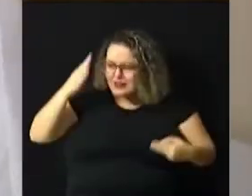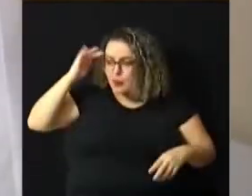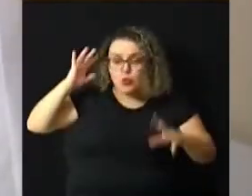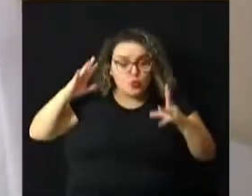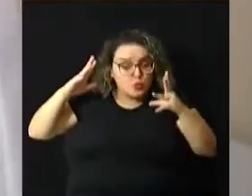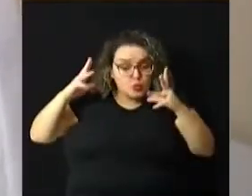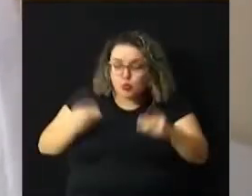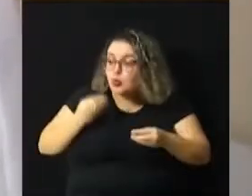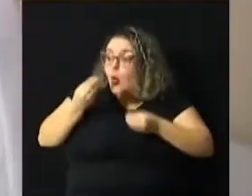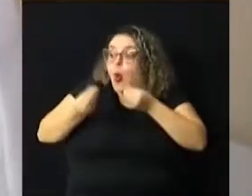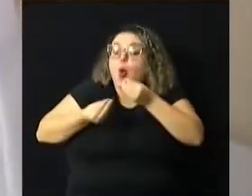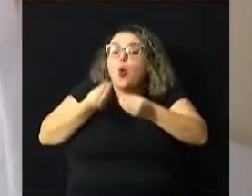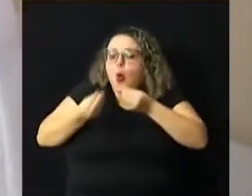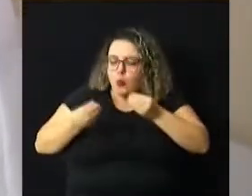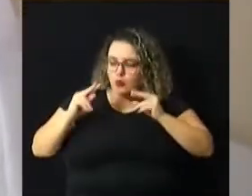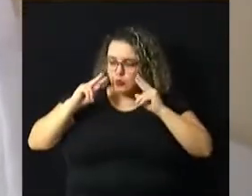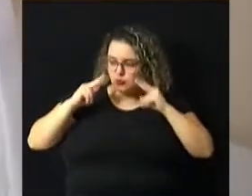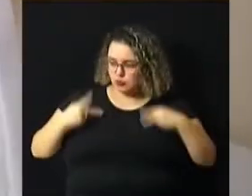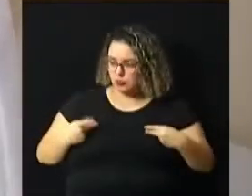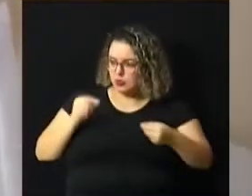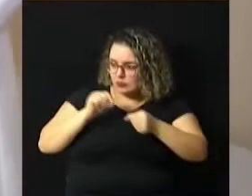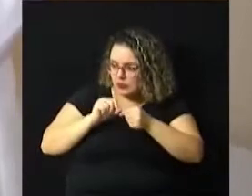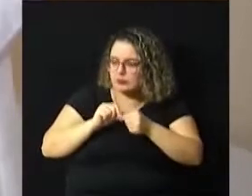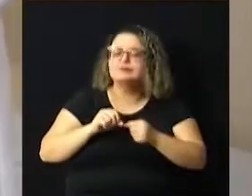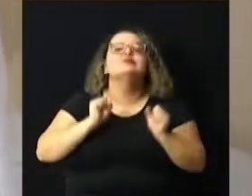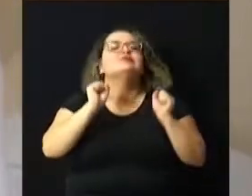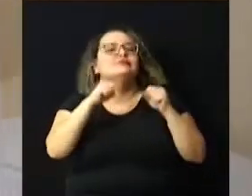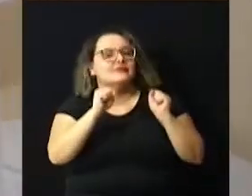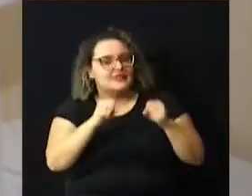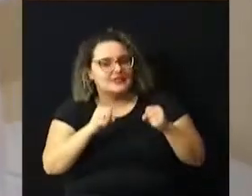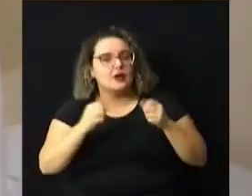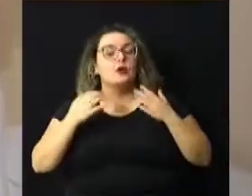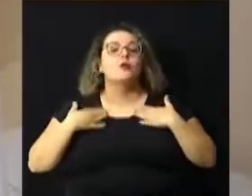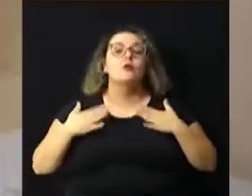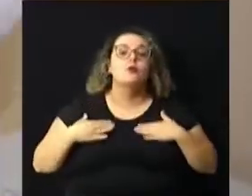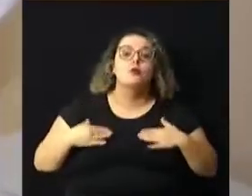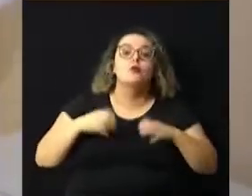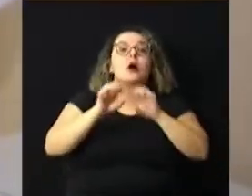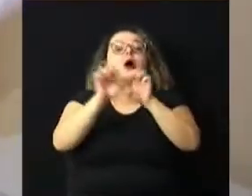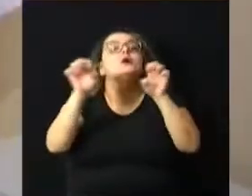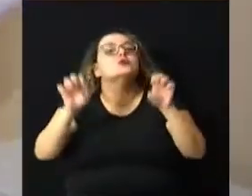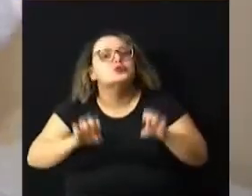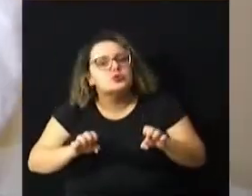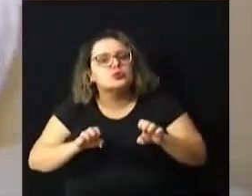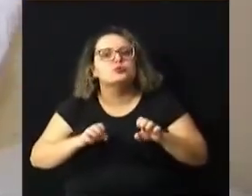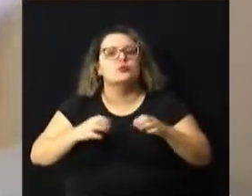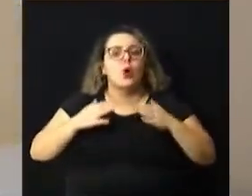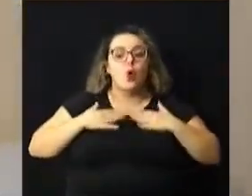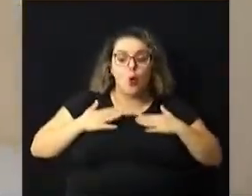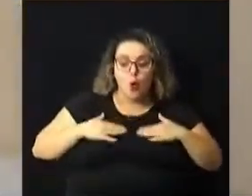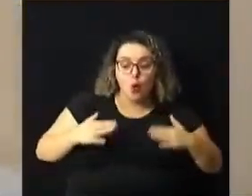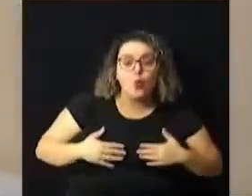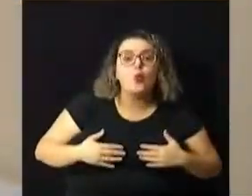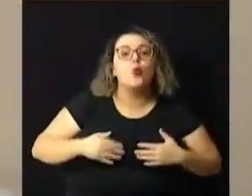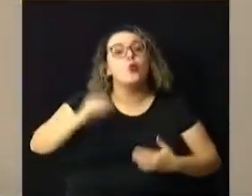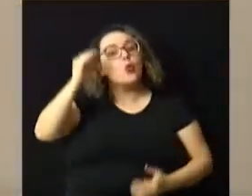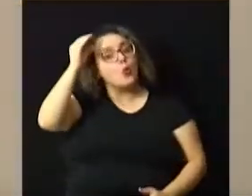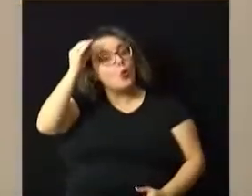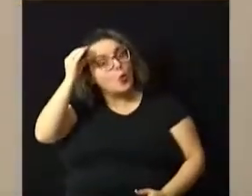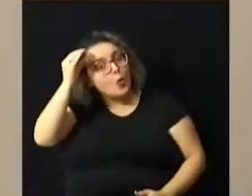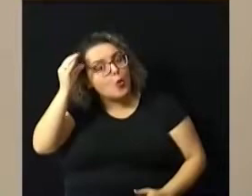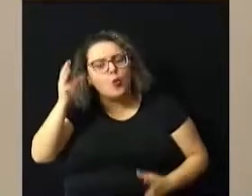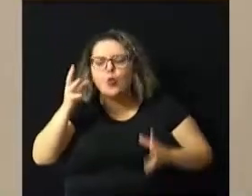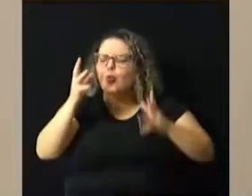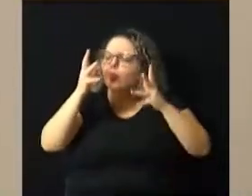tudo sobre o ser humano. Sim, a gente estuda os componentes físicos, estruturais, a parte anatômica,